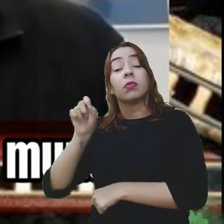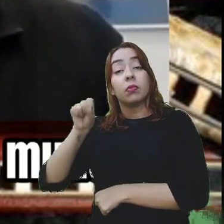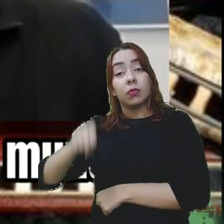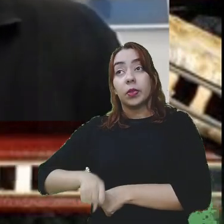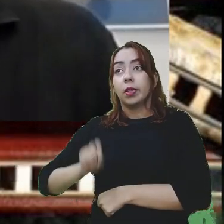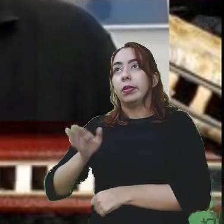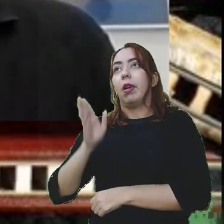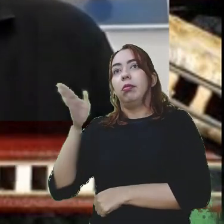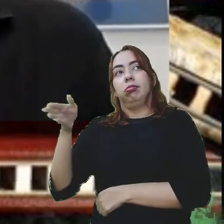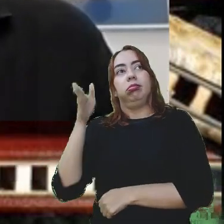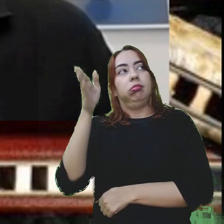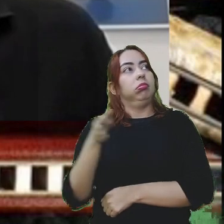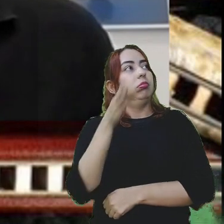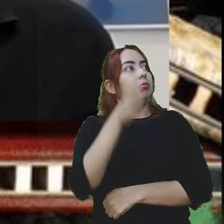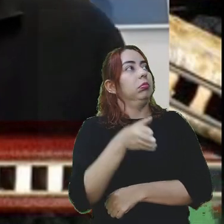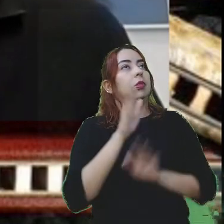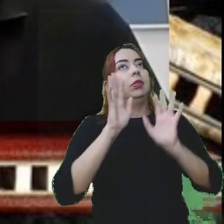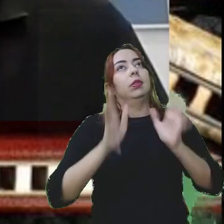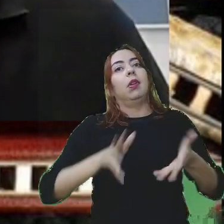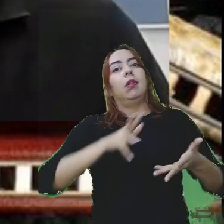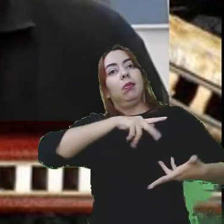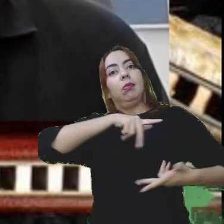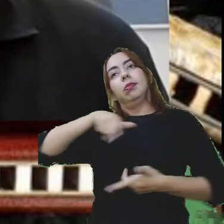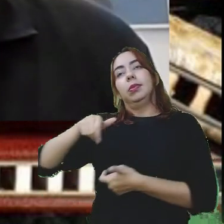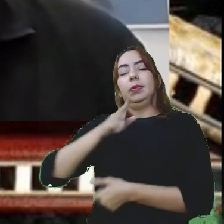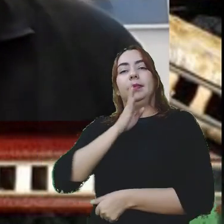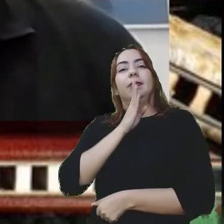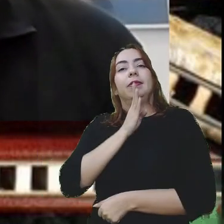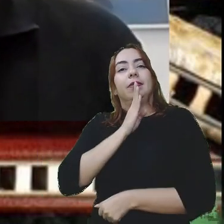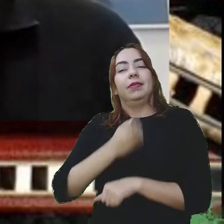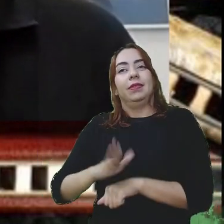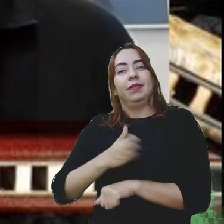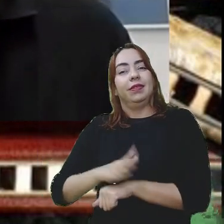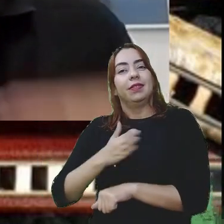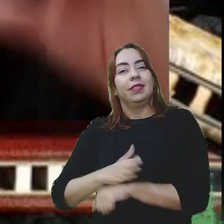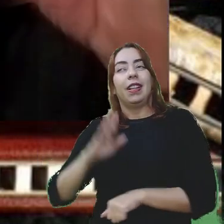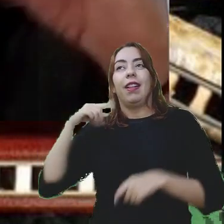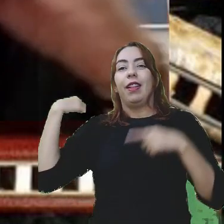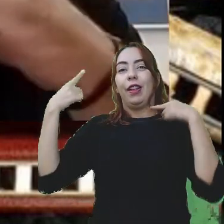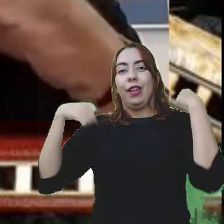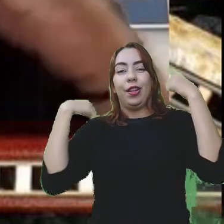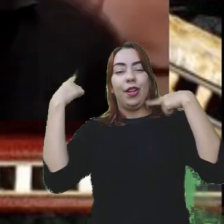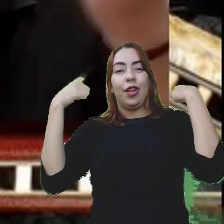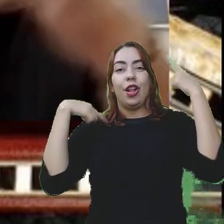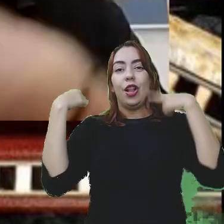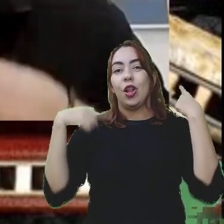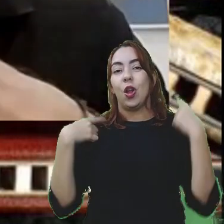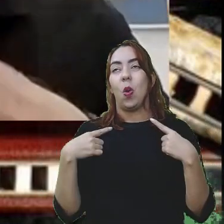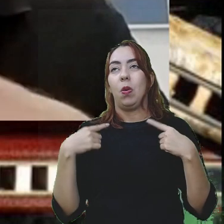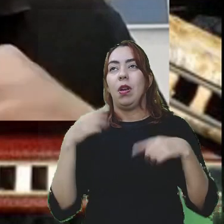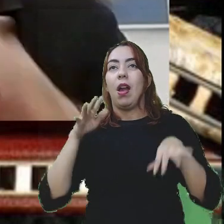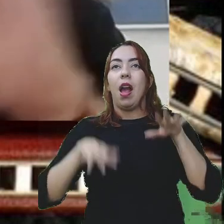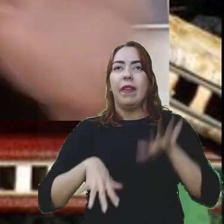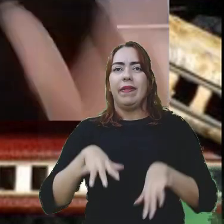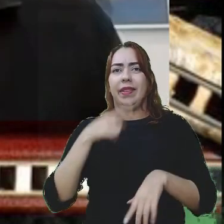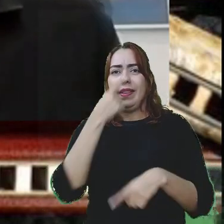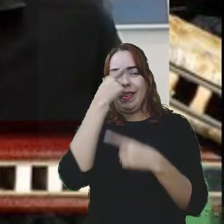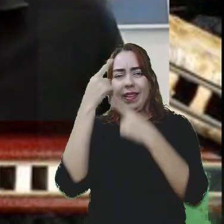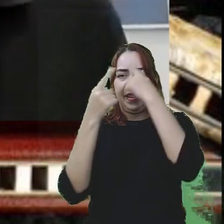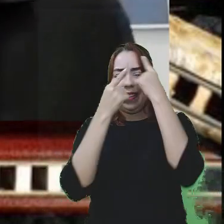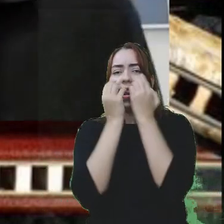todo mundo, né? Pois é. Ele é um cara completamente doido, ele inventa umas gaitas de 3 andares, 4 chaves.